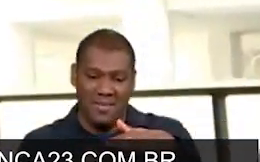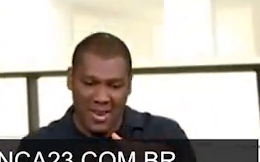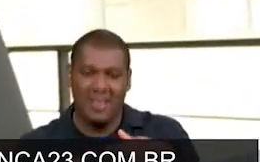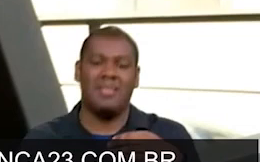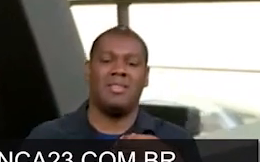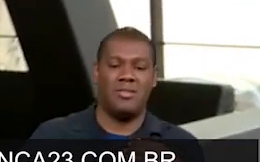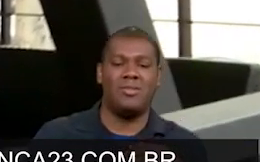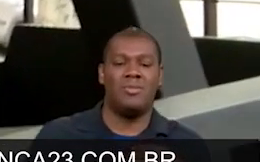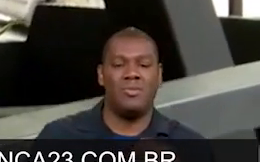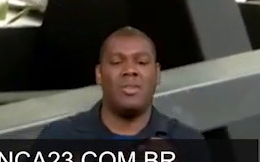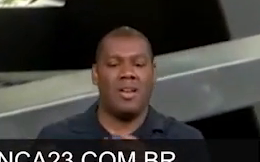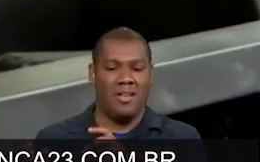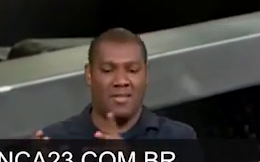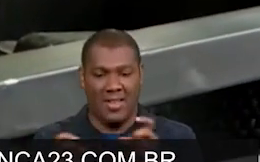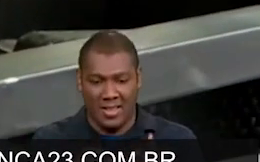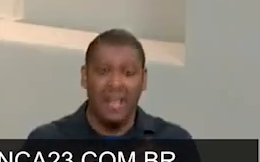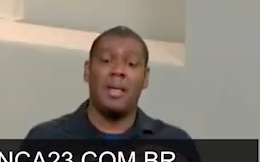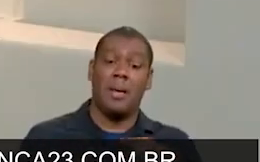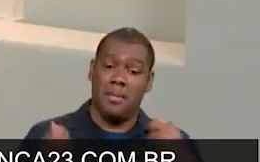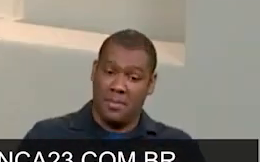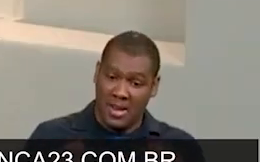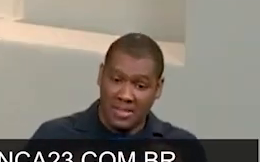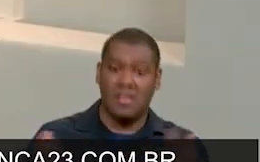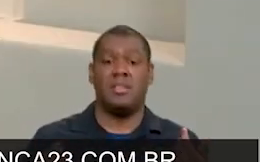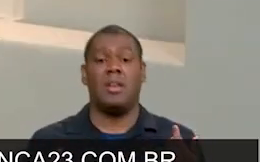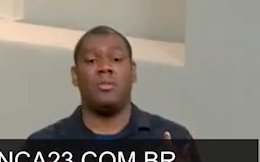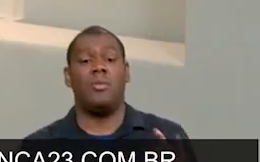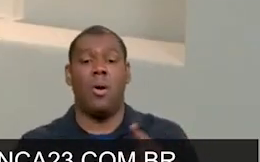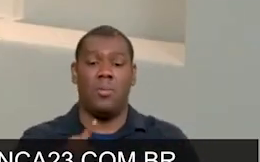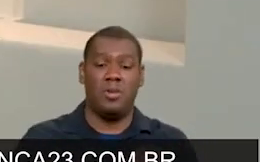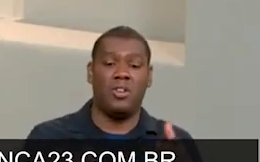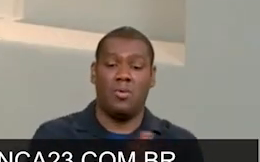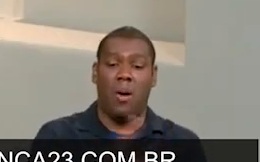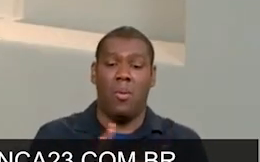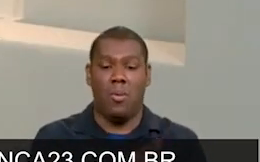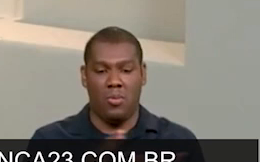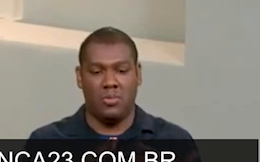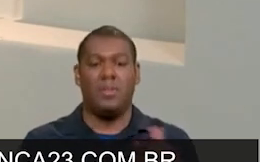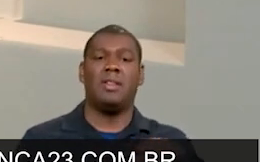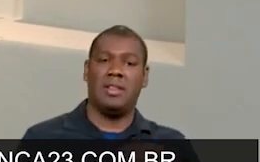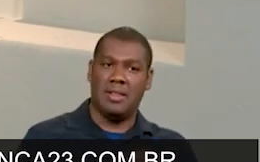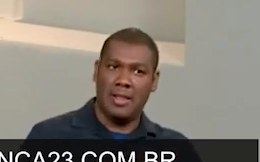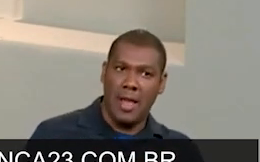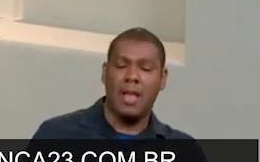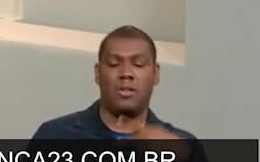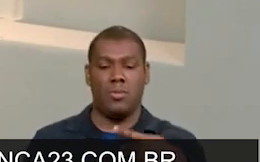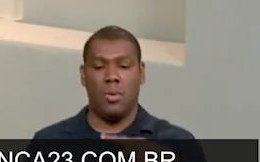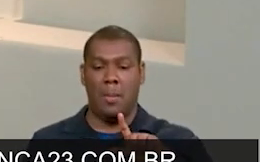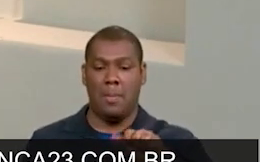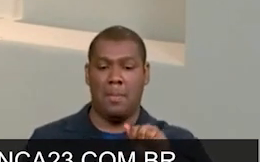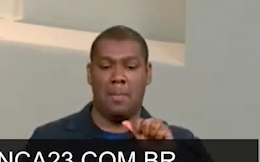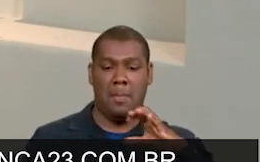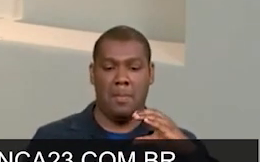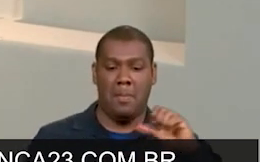preciso de alguns equipamentos para a instalação. Primeiramente, deve ser instalado a placa, né, solar, o módulo, que a gente chama,